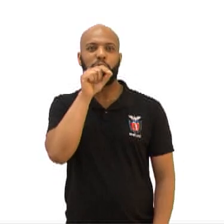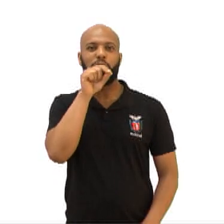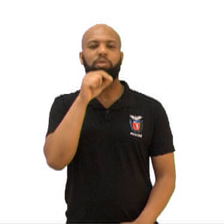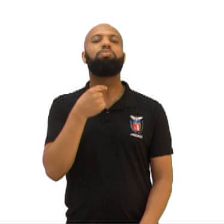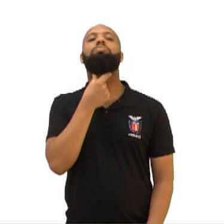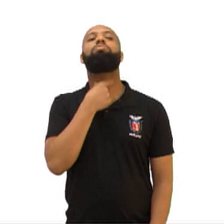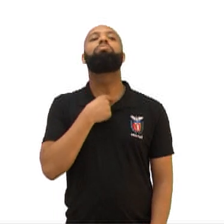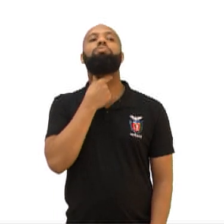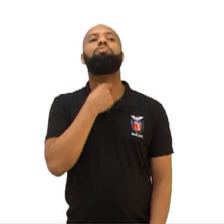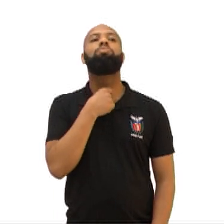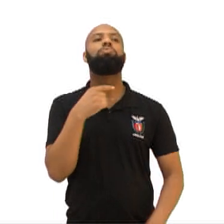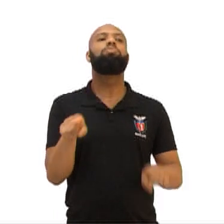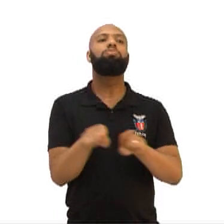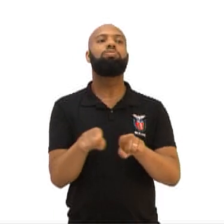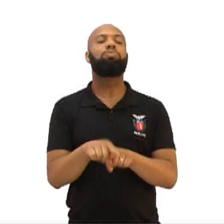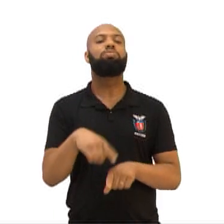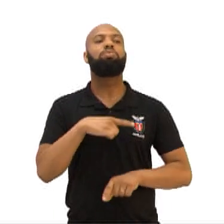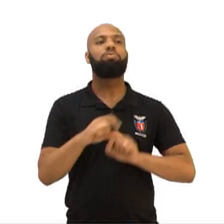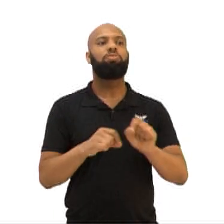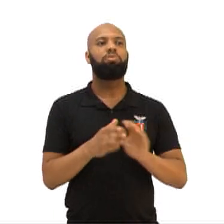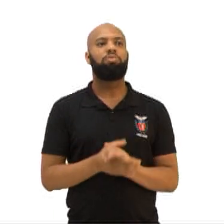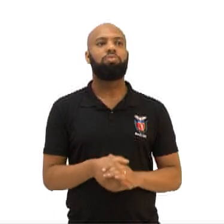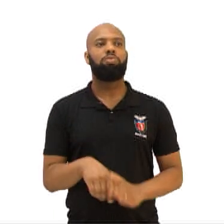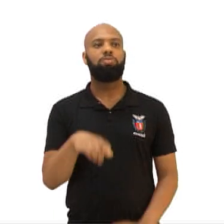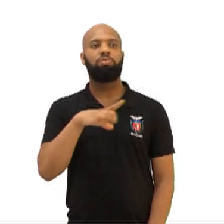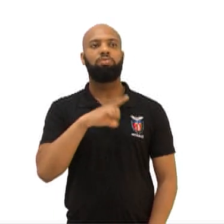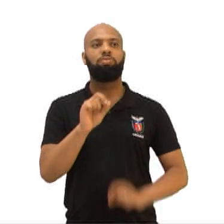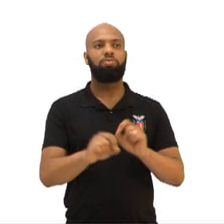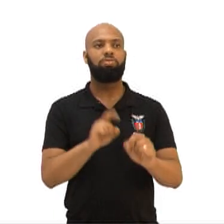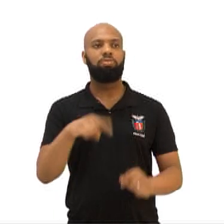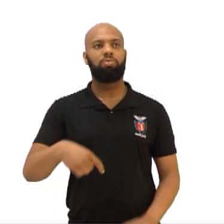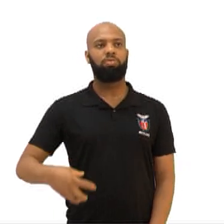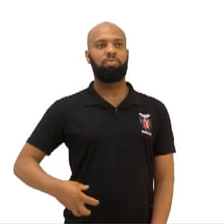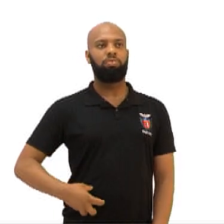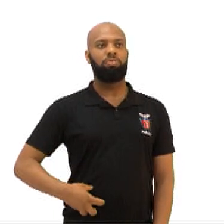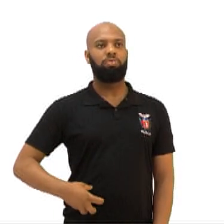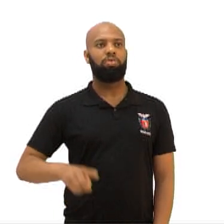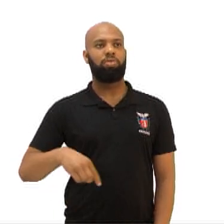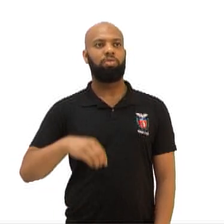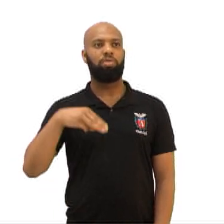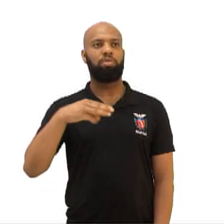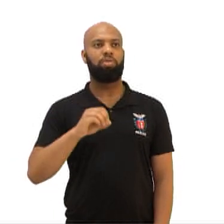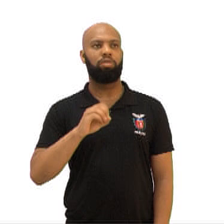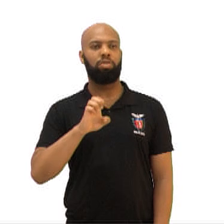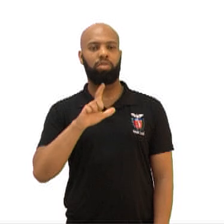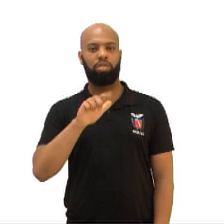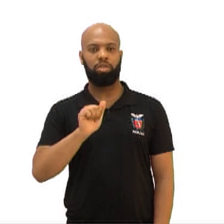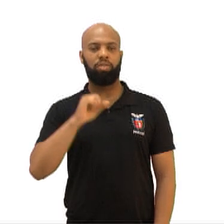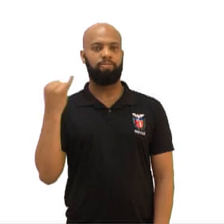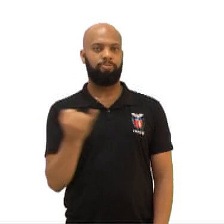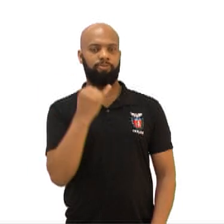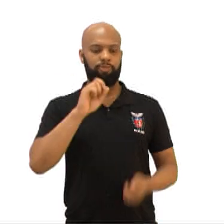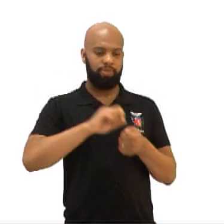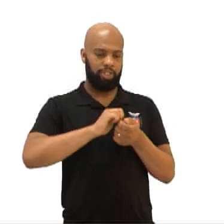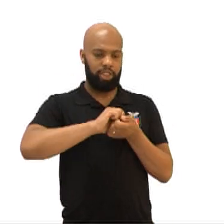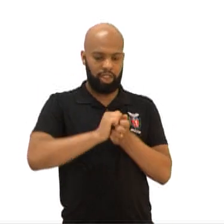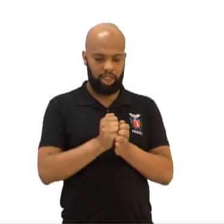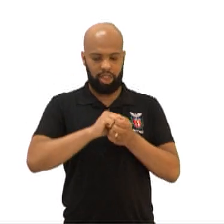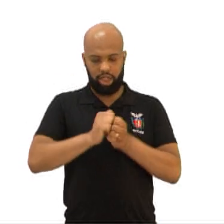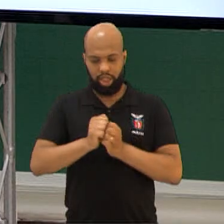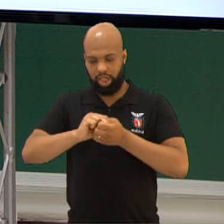perdão. Tá? E também nós vou mostrar para vocês aqui a moela, que é importante, lembrando que é ela que vai participar da